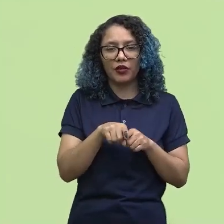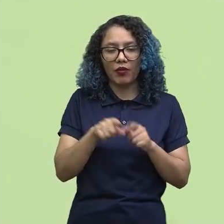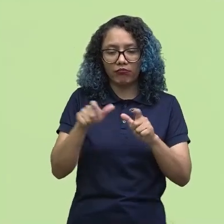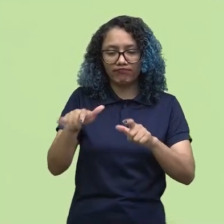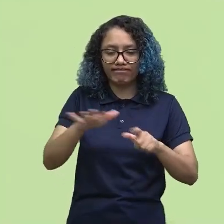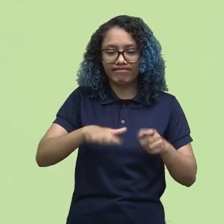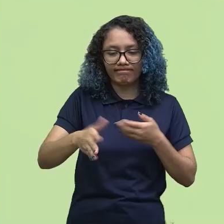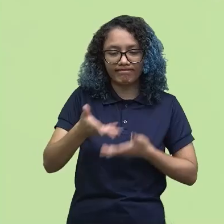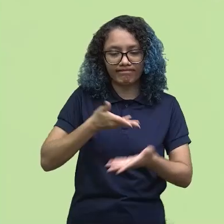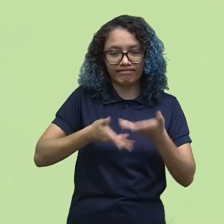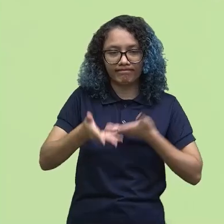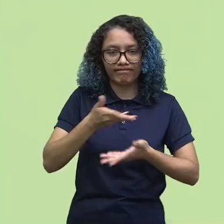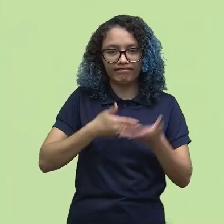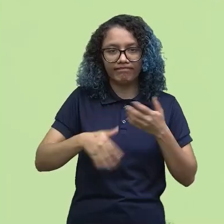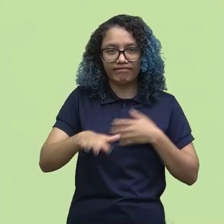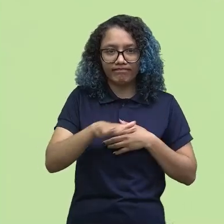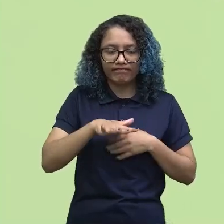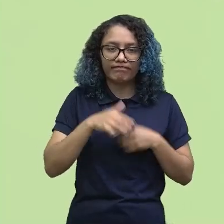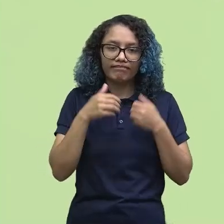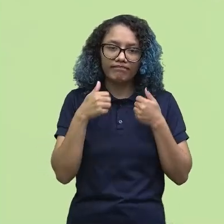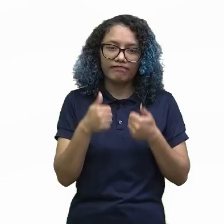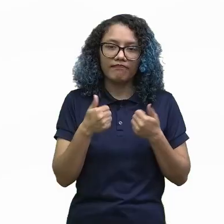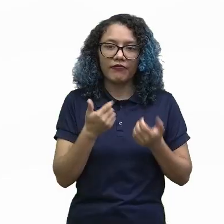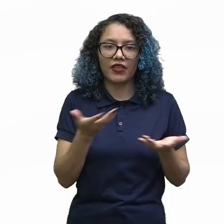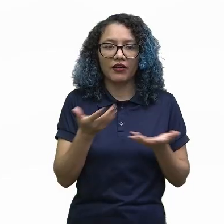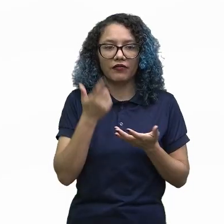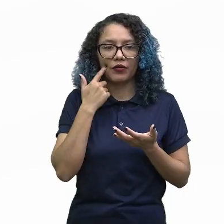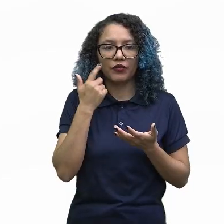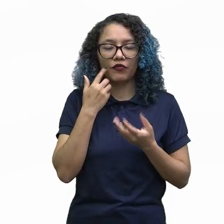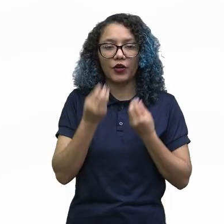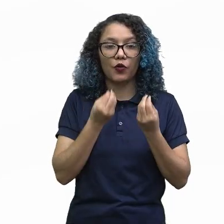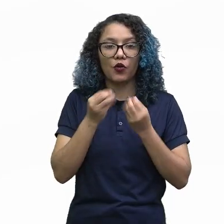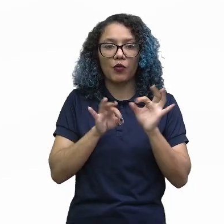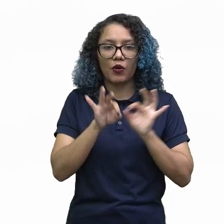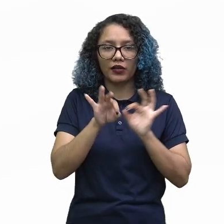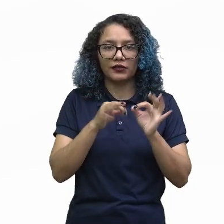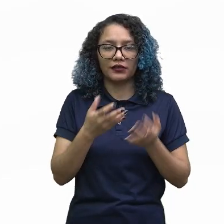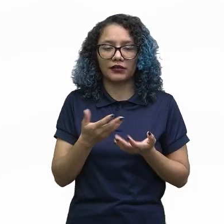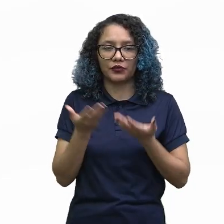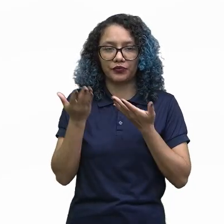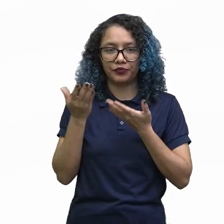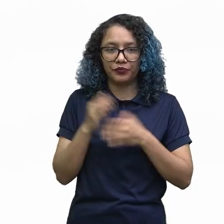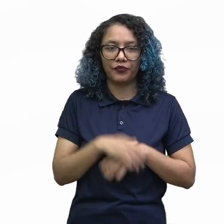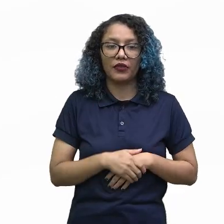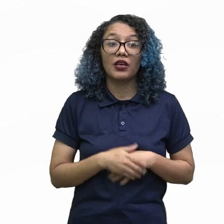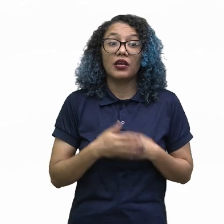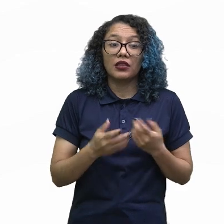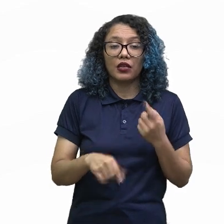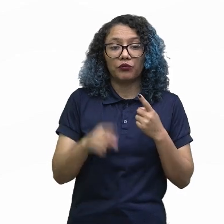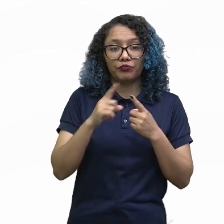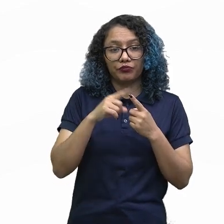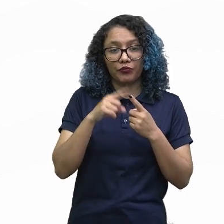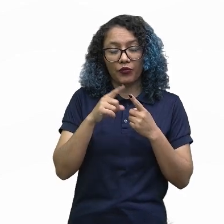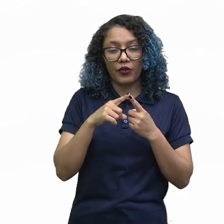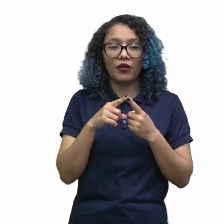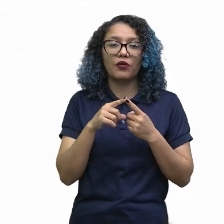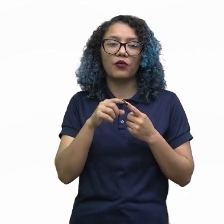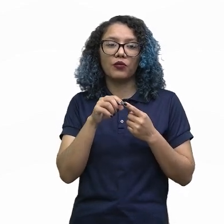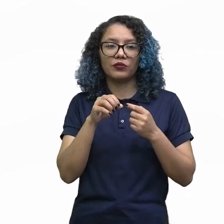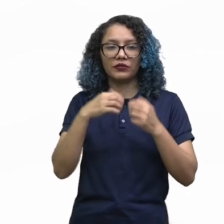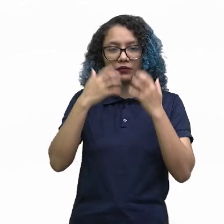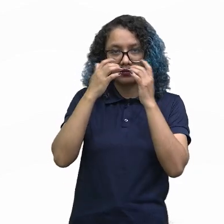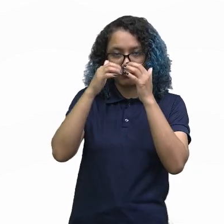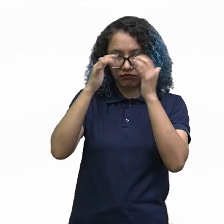mundo à nossa volta, com o ambiente à nossa volta, tá bom? Vamos ver aí a divisão do sistema nervoso. Nós temos o sistema nervoso central,